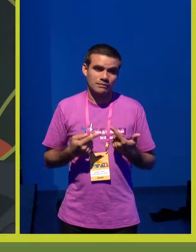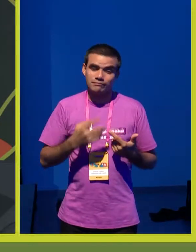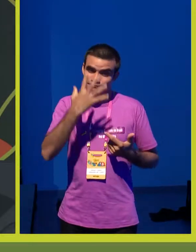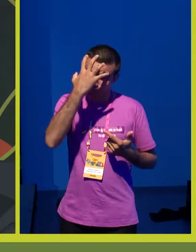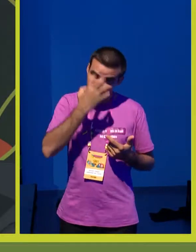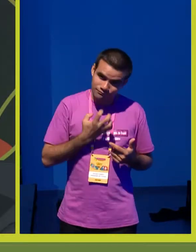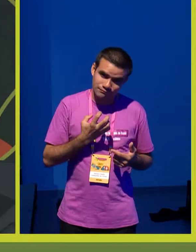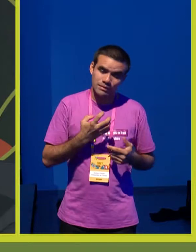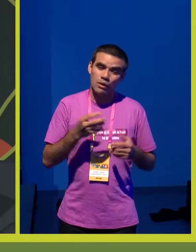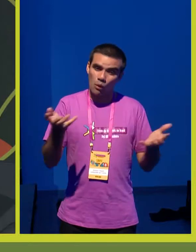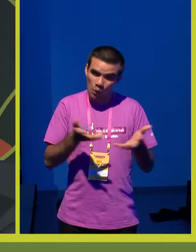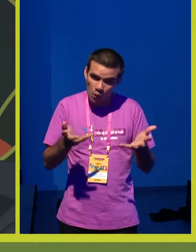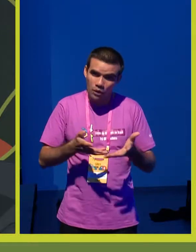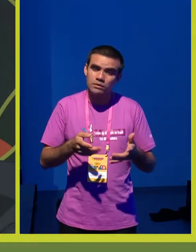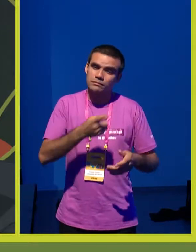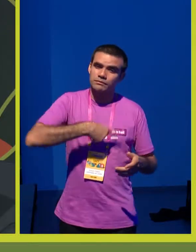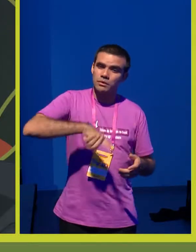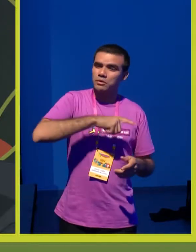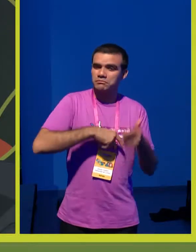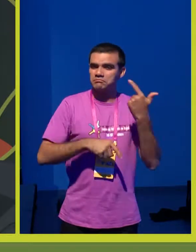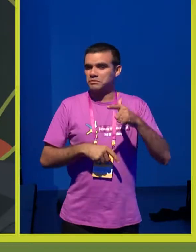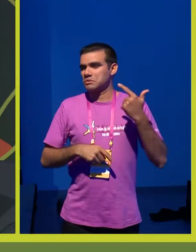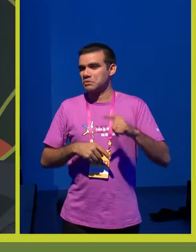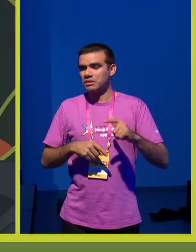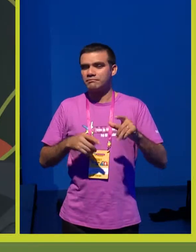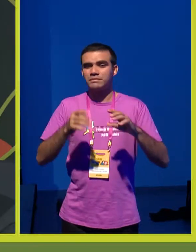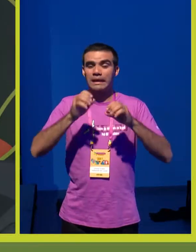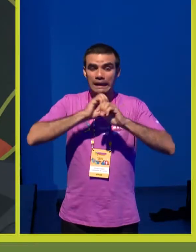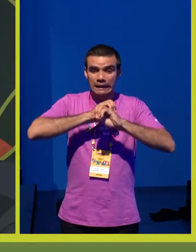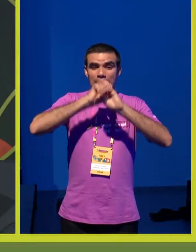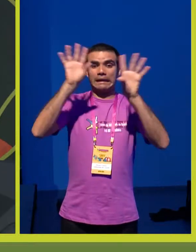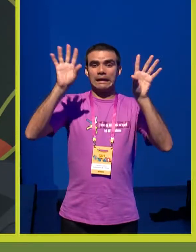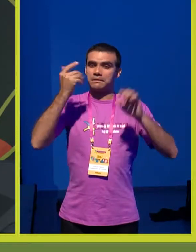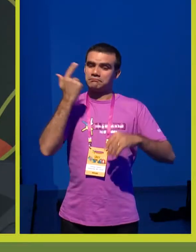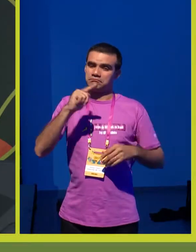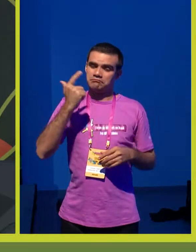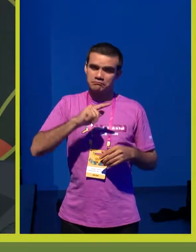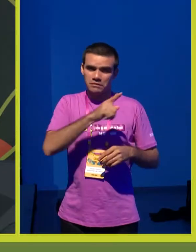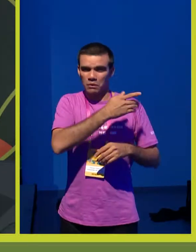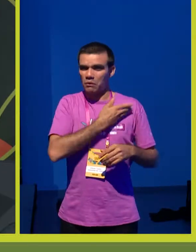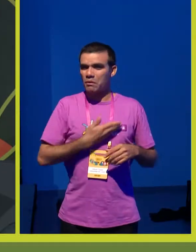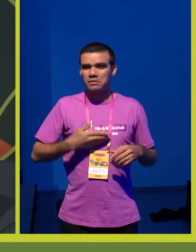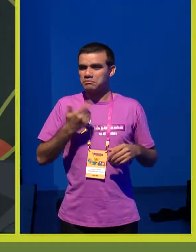bem sério e hoje a gente não tem essa transparência contratual com nenhum órgão de governo